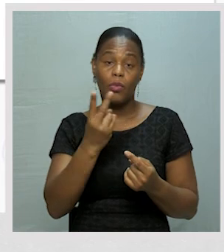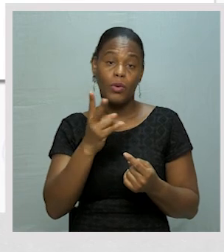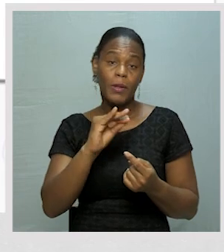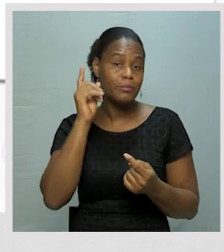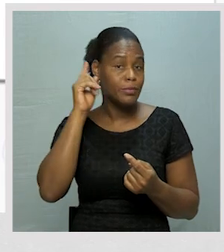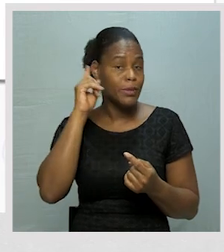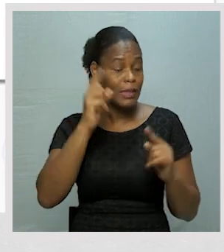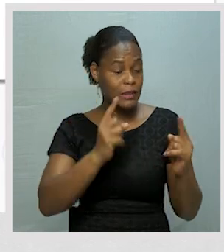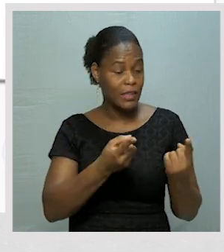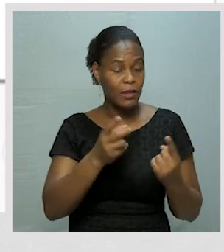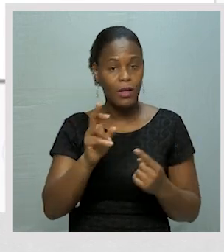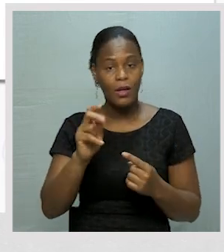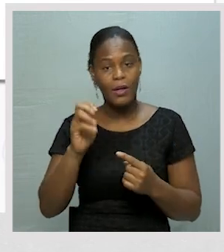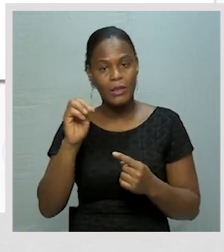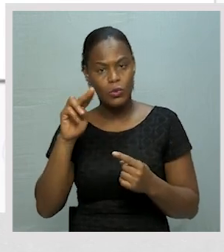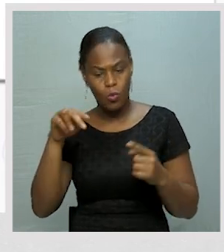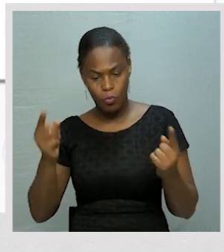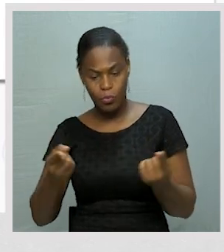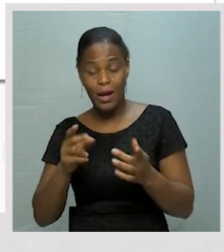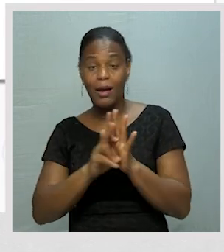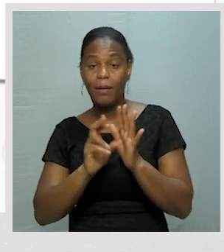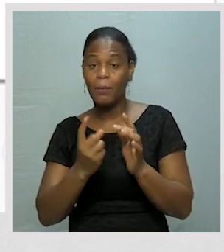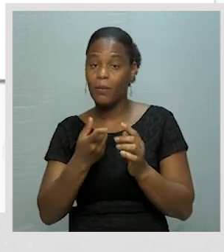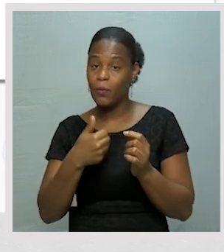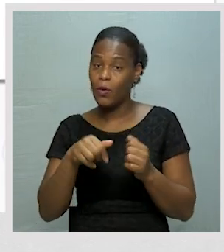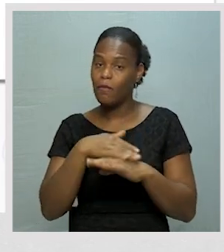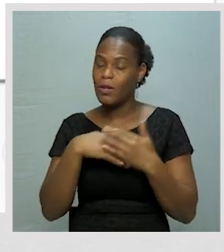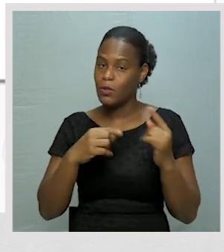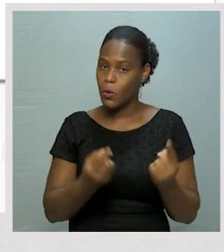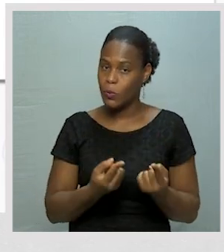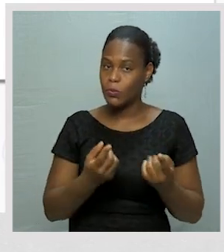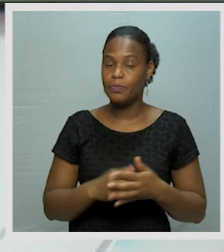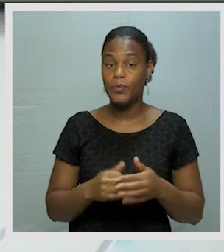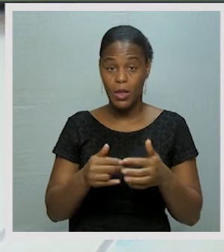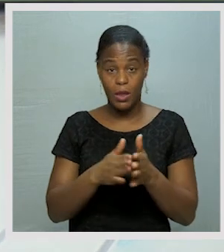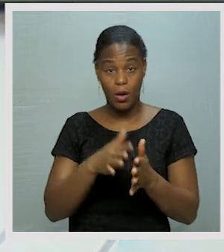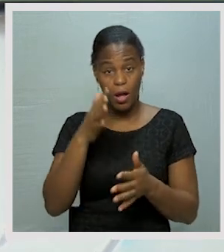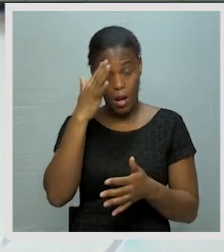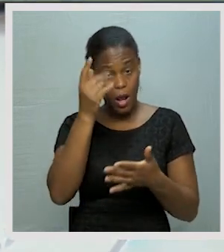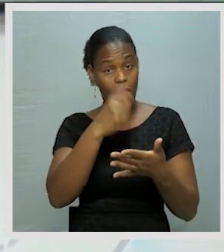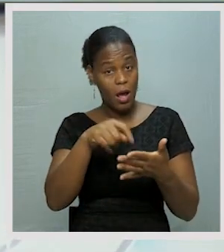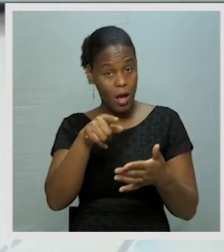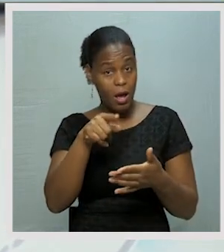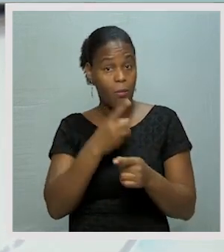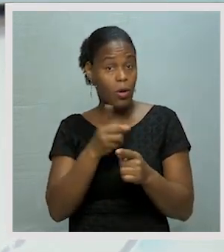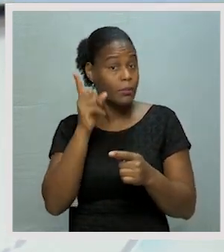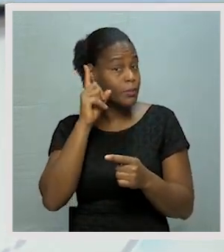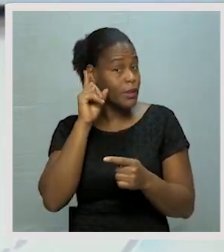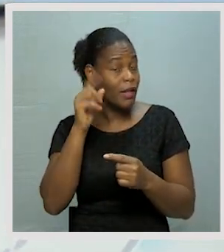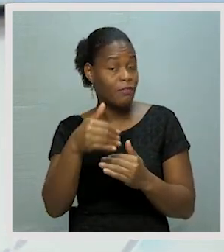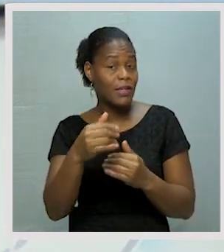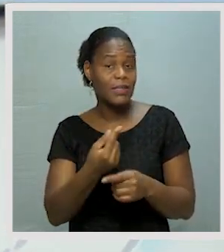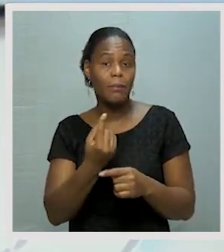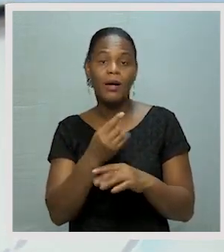2 essencialmente, da síntese, do resumo e as regras para nós fazermos o resumo. Tenham tudo isso em nota, porque isto